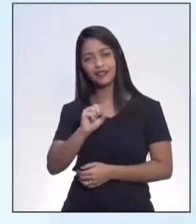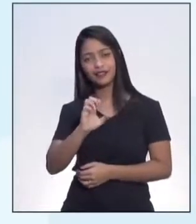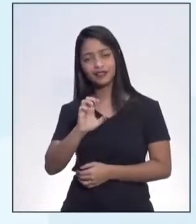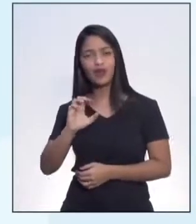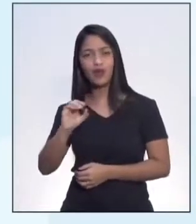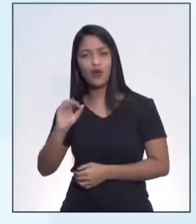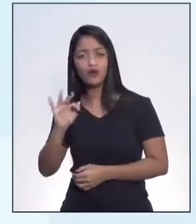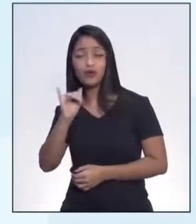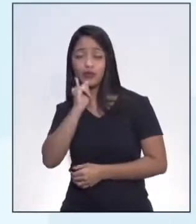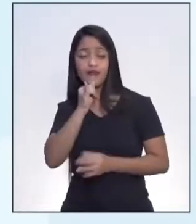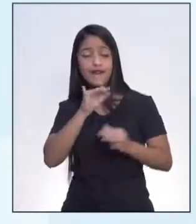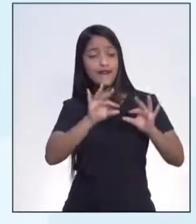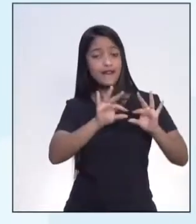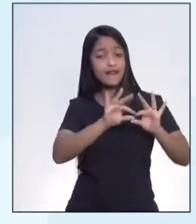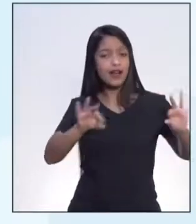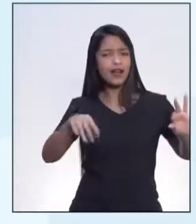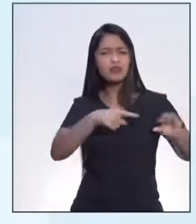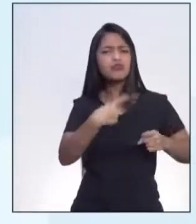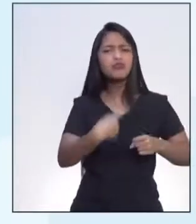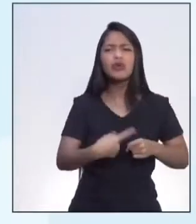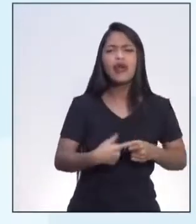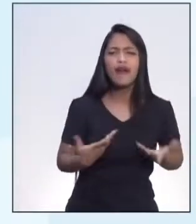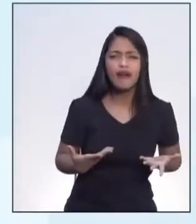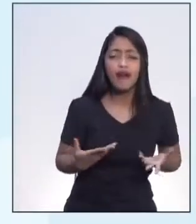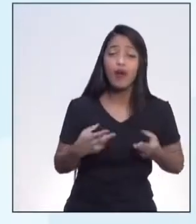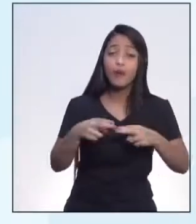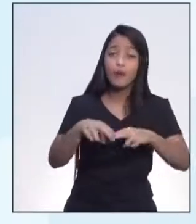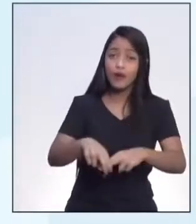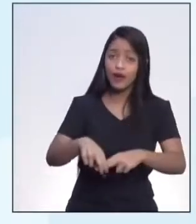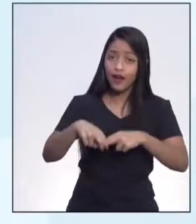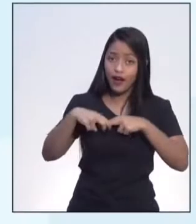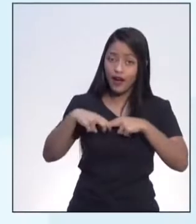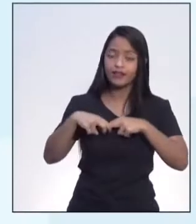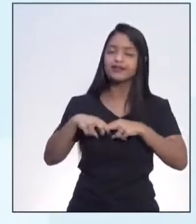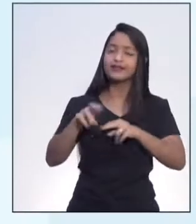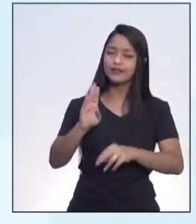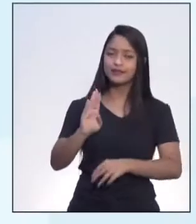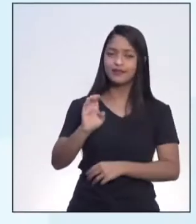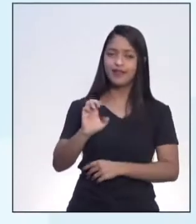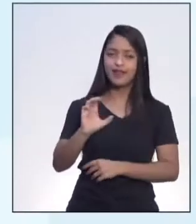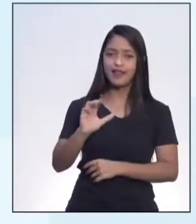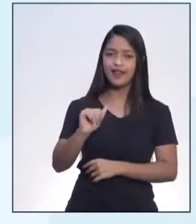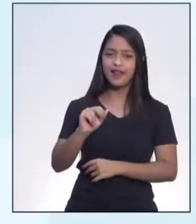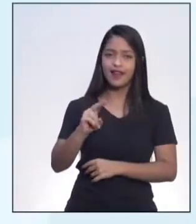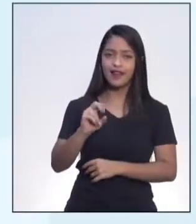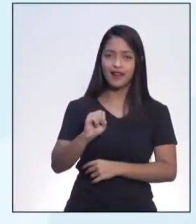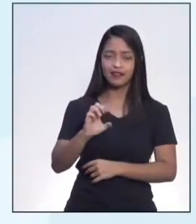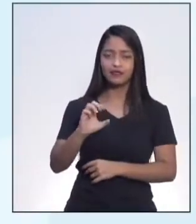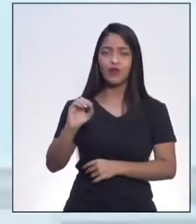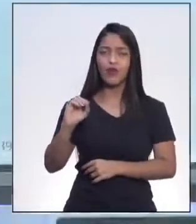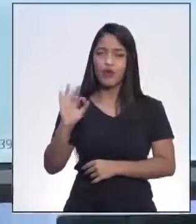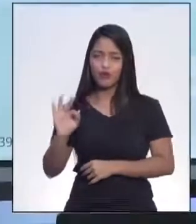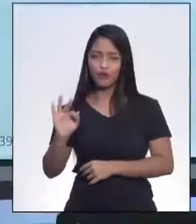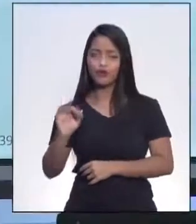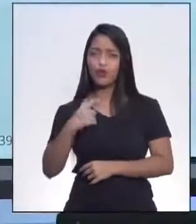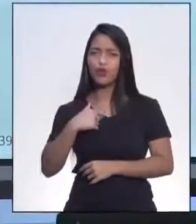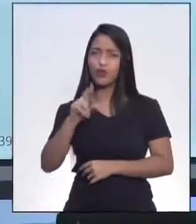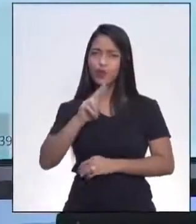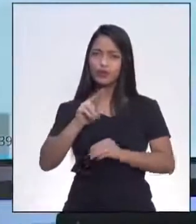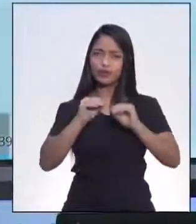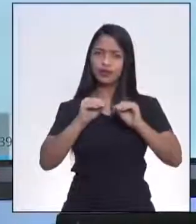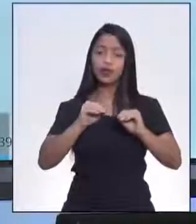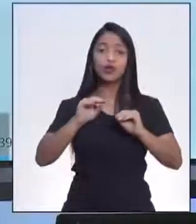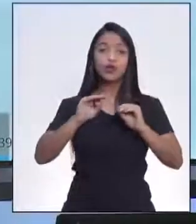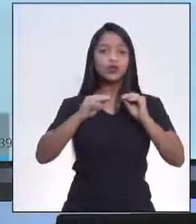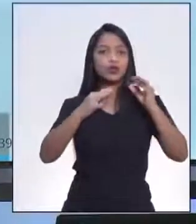uma causa, um resultado, uma razão, eu vou usar alguns link words. Eu não coloquei todos aí, eu coloquei só uns 2 ou 3